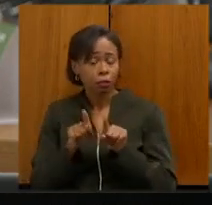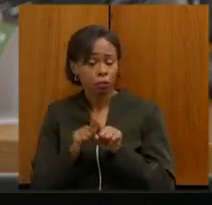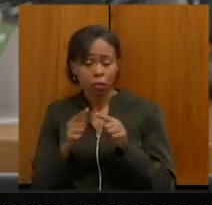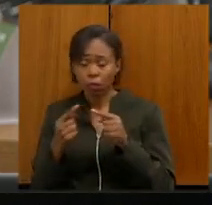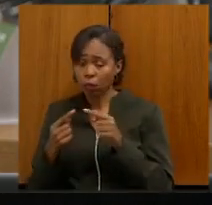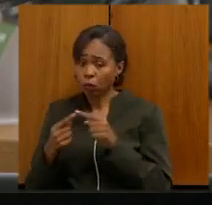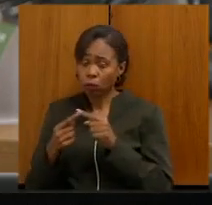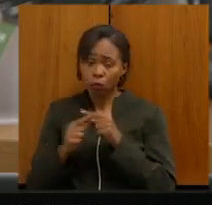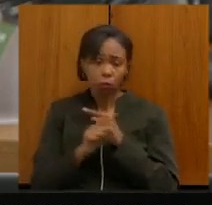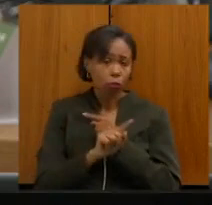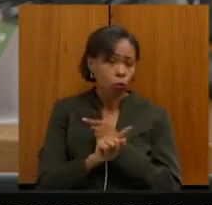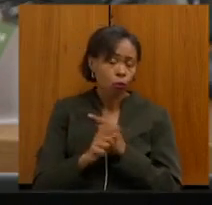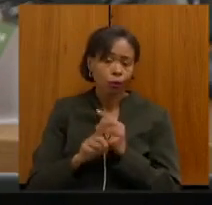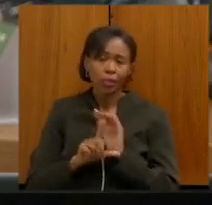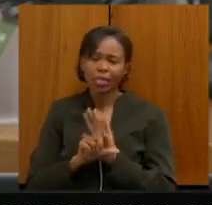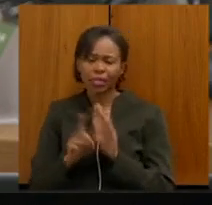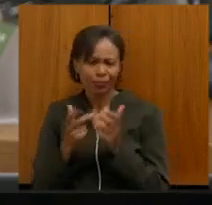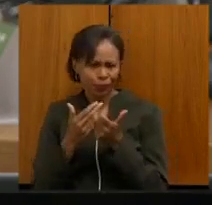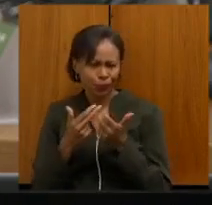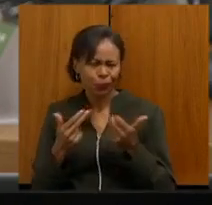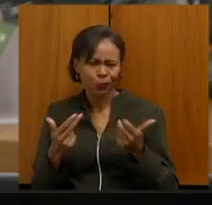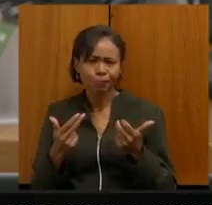liberando o